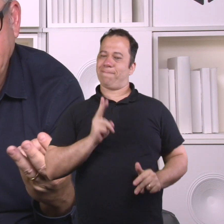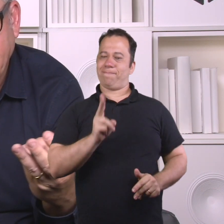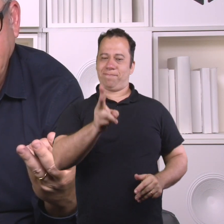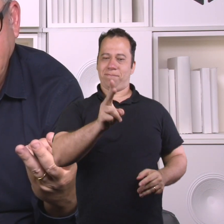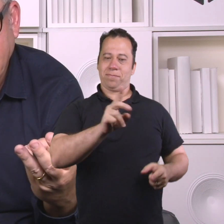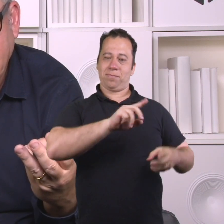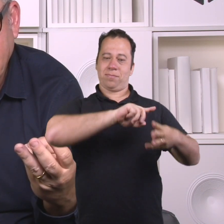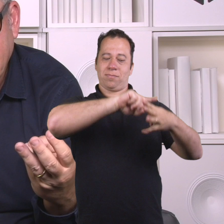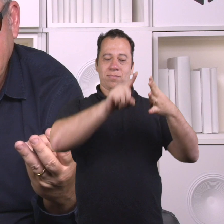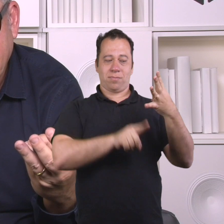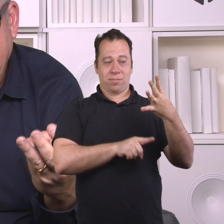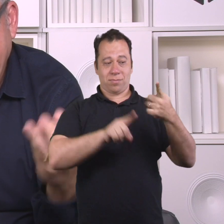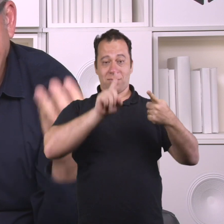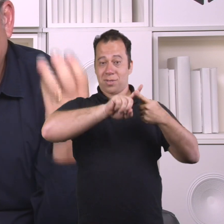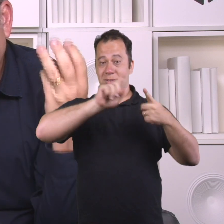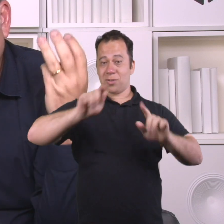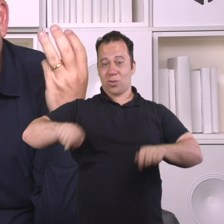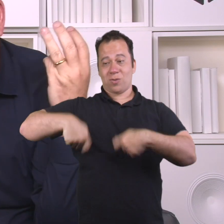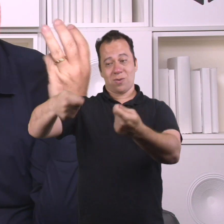multiplicar